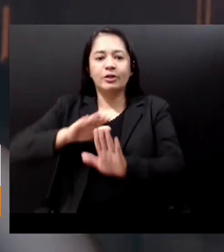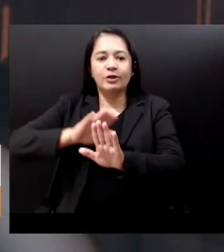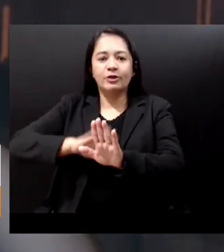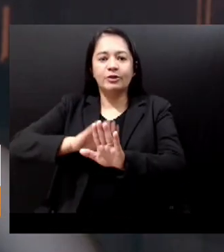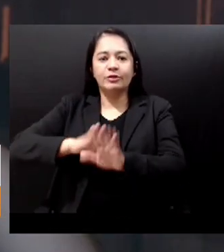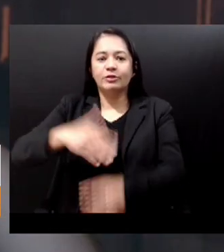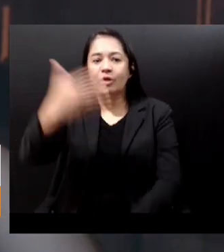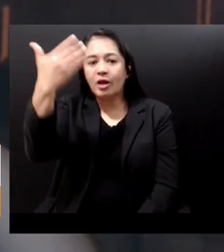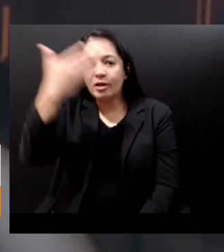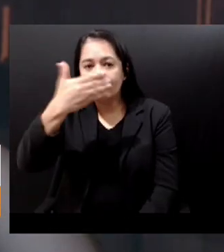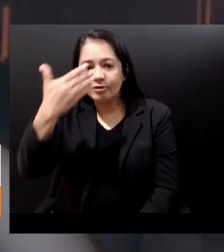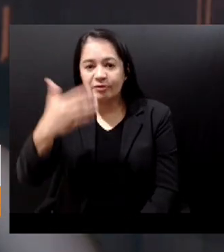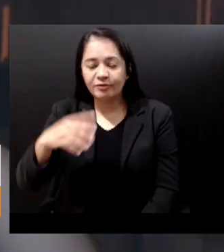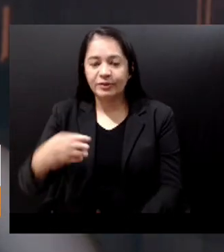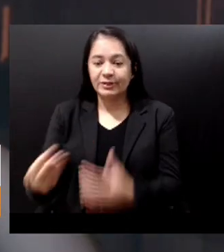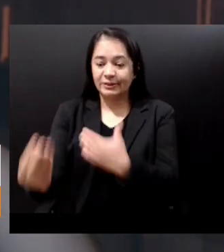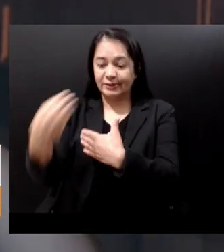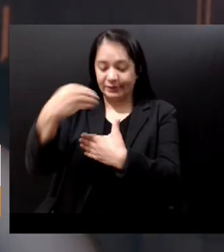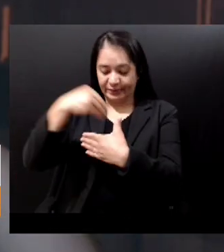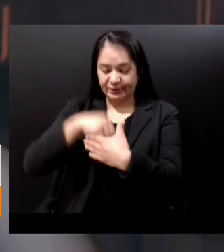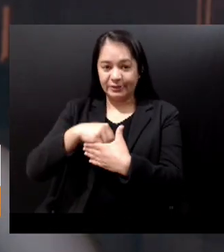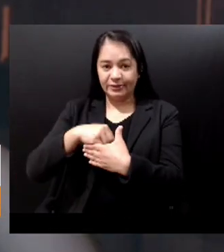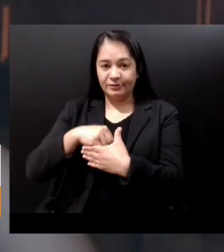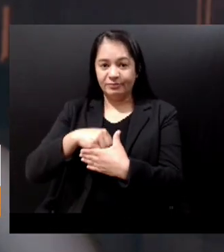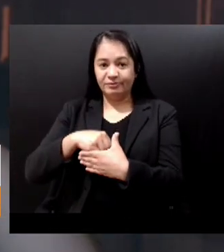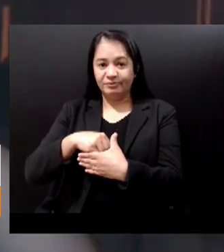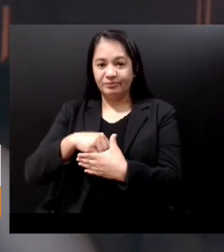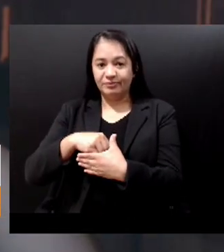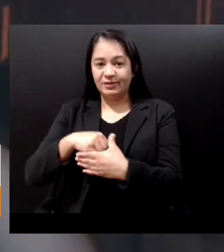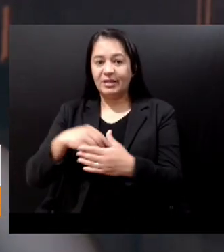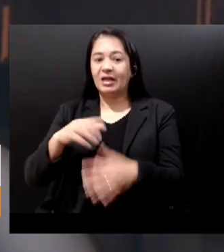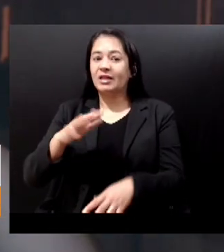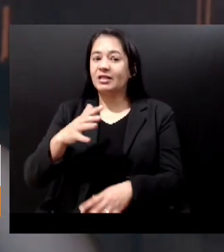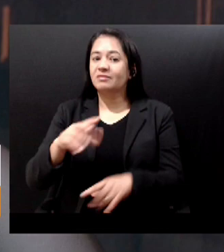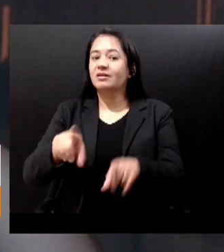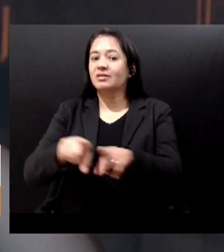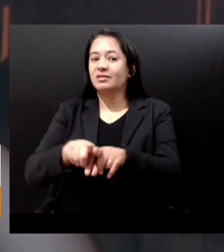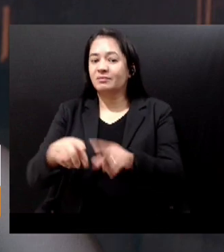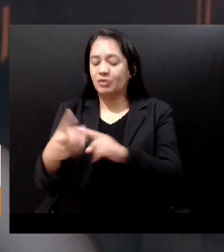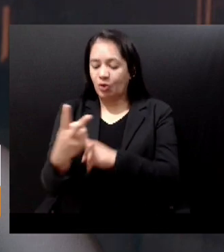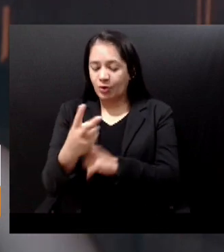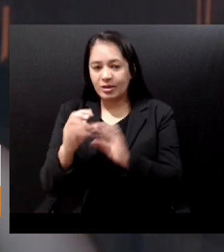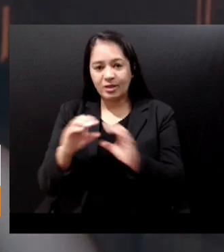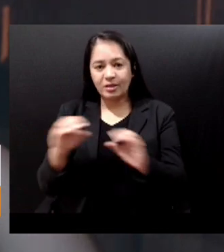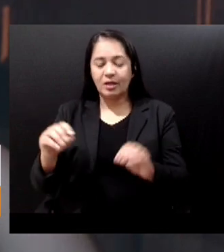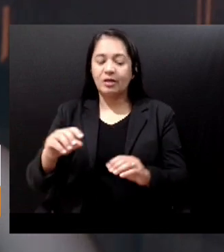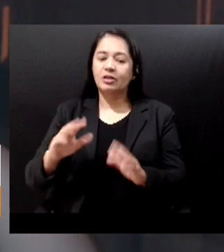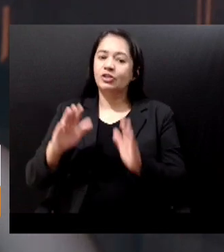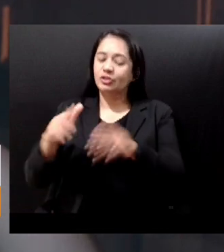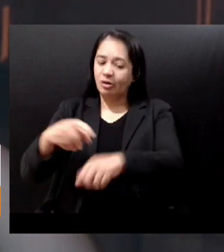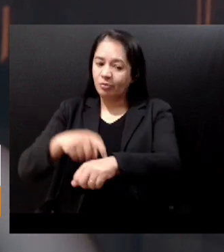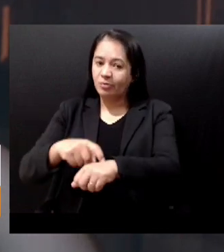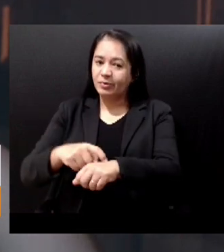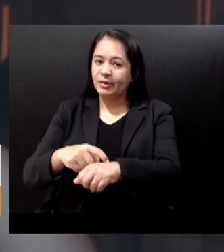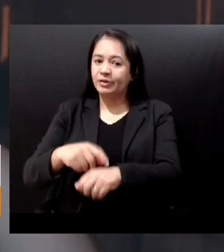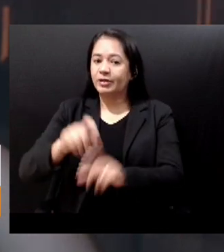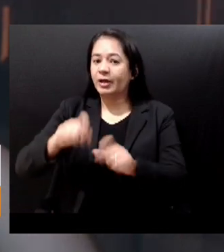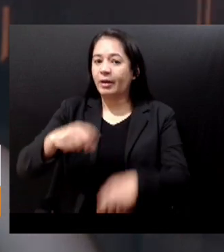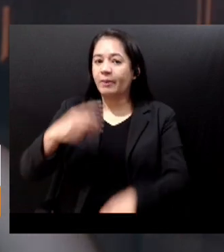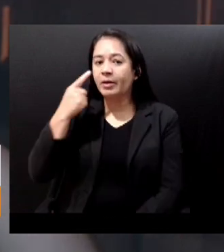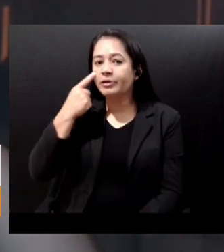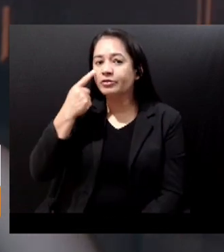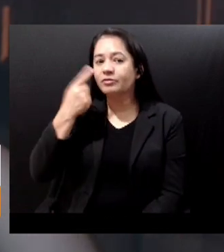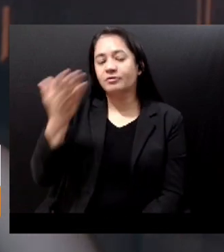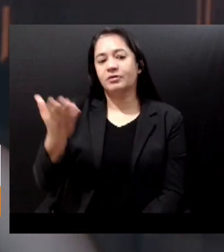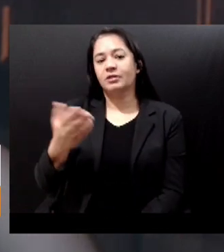assim, quando está descuidado, também se torna visível, uma Uhum. hora ou outra. Então, talvez a gente possa pensar um pouco mais no